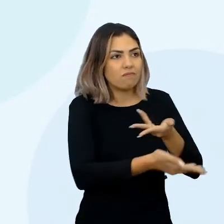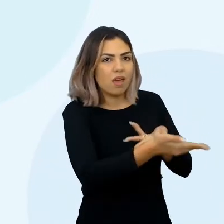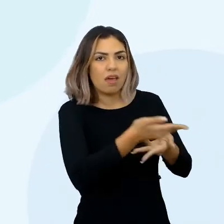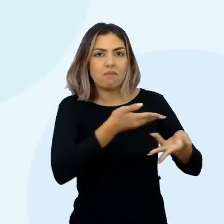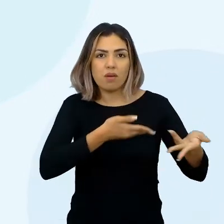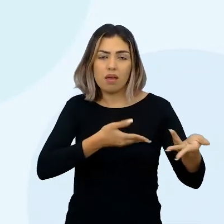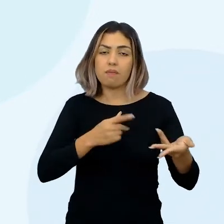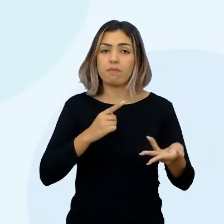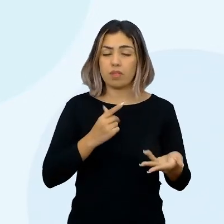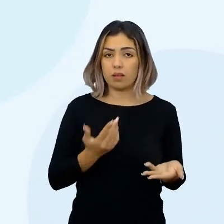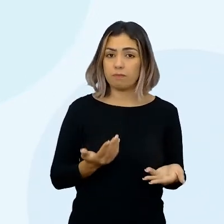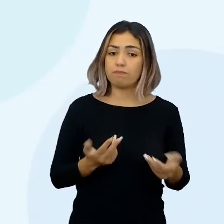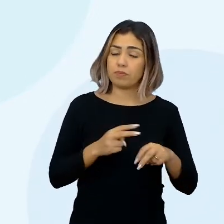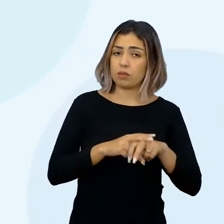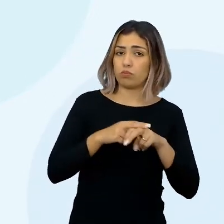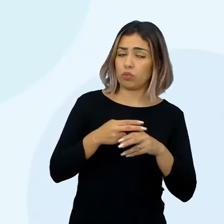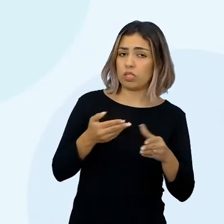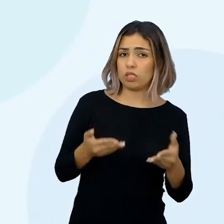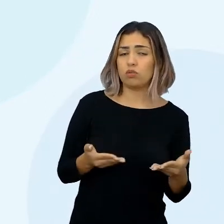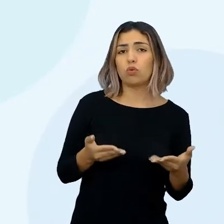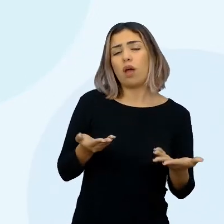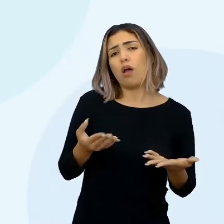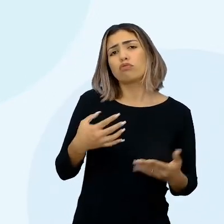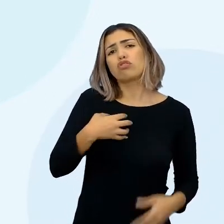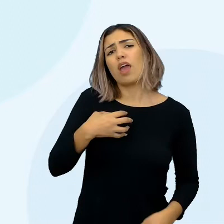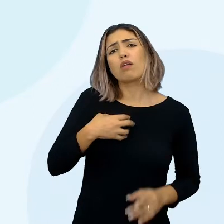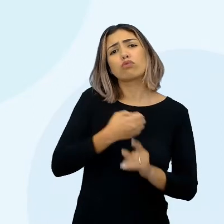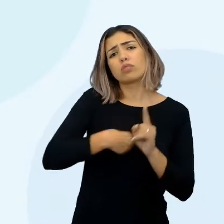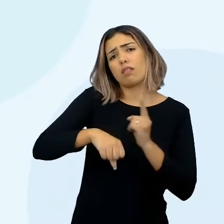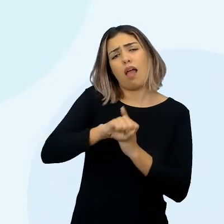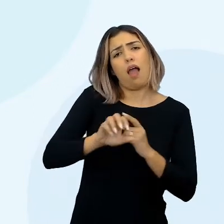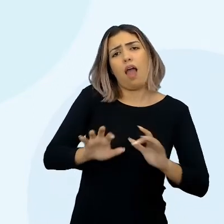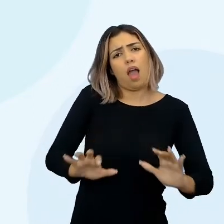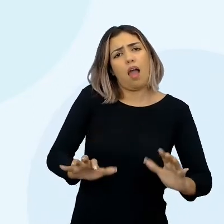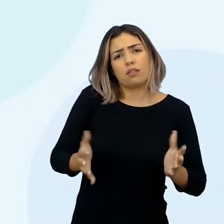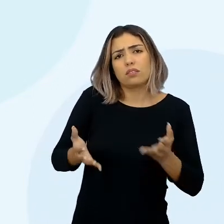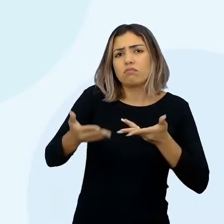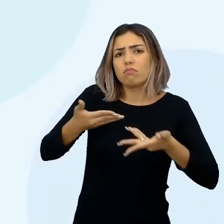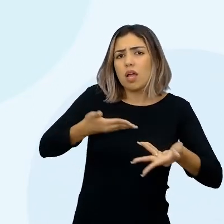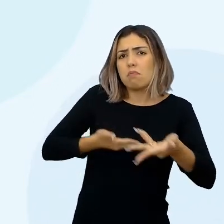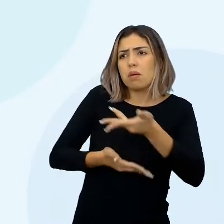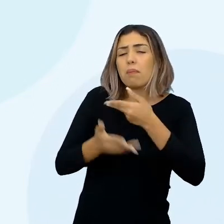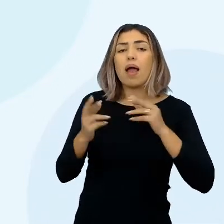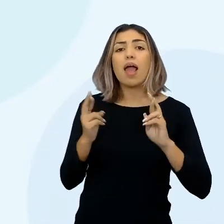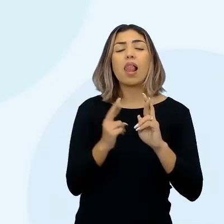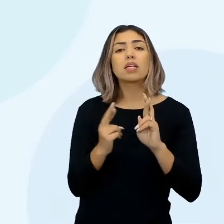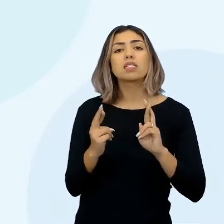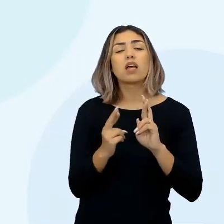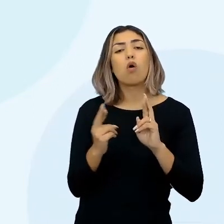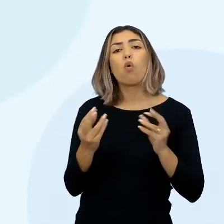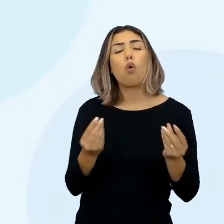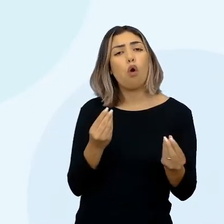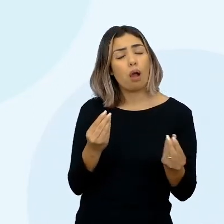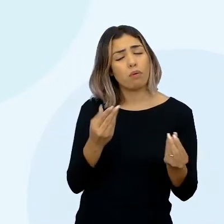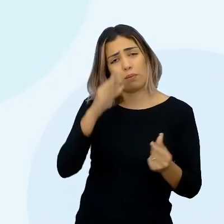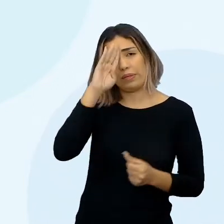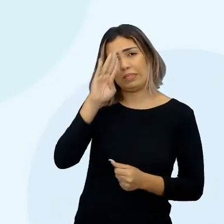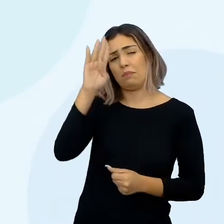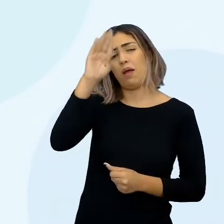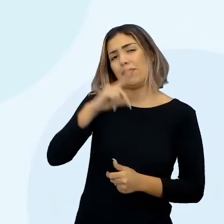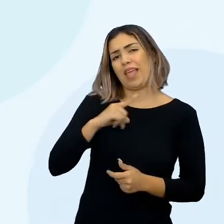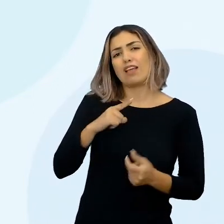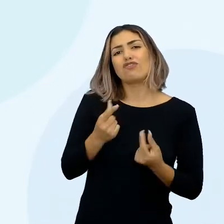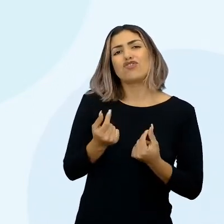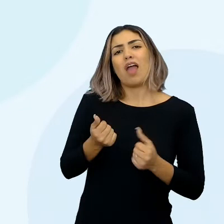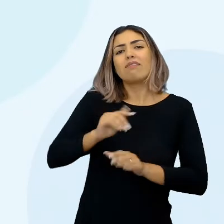exatamente isso que nós estamos falando. Isso é a estrutura da sociedade, é como as relações são organizadas